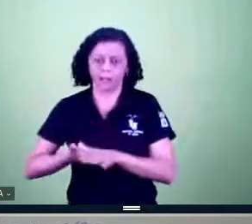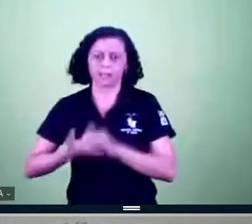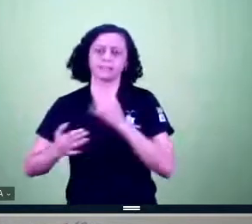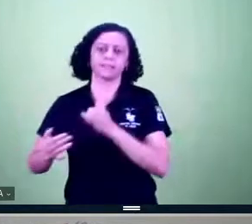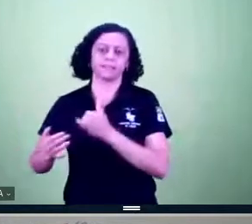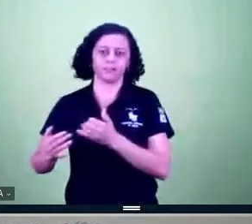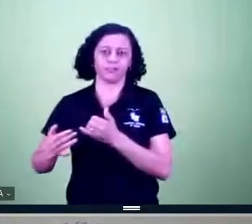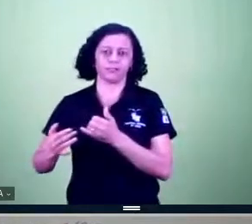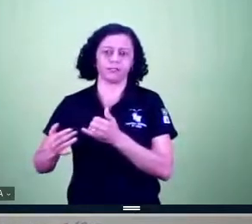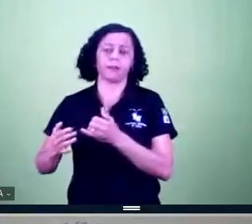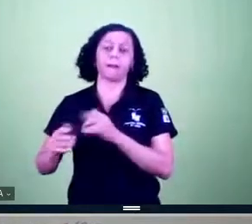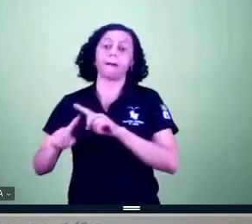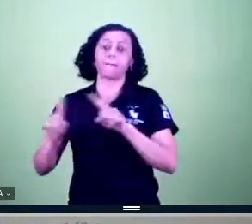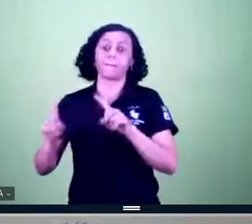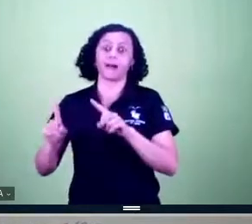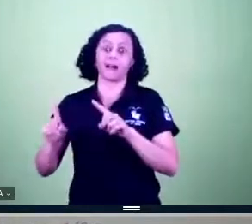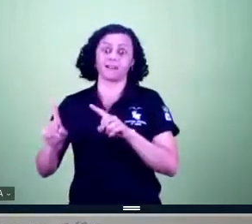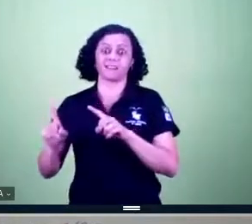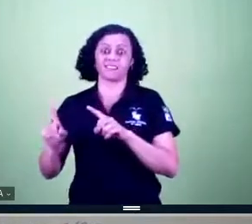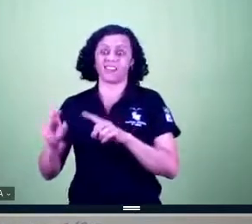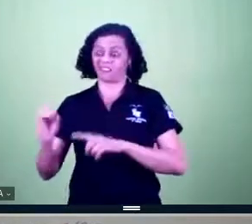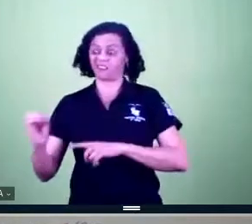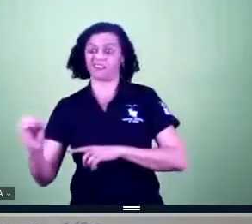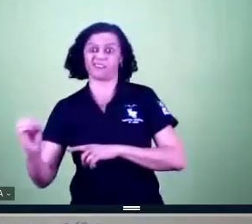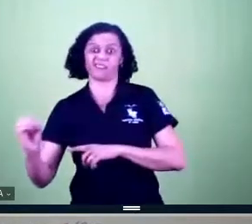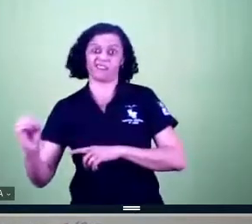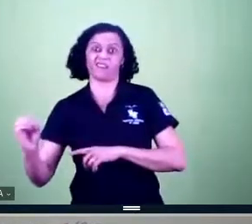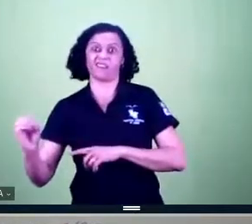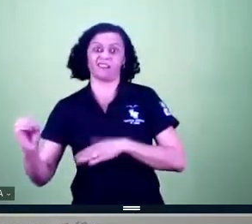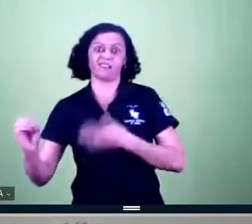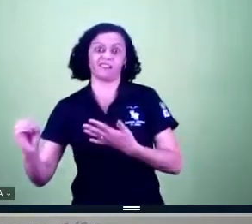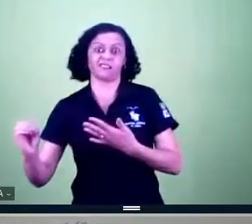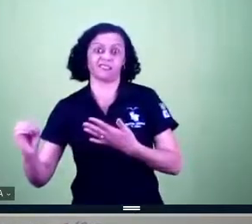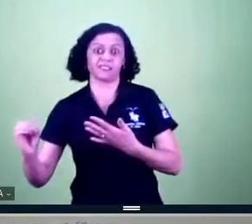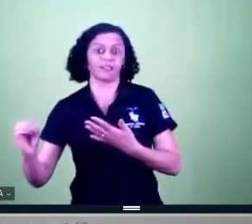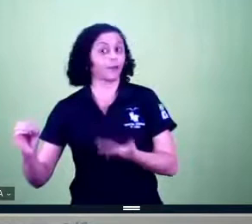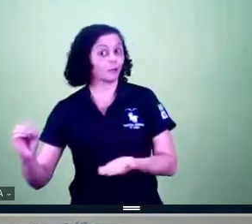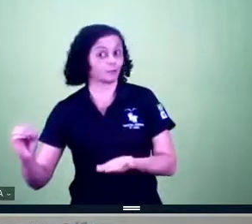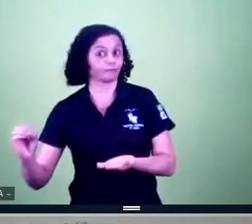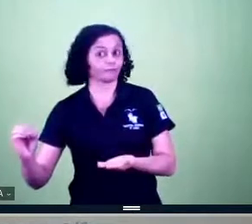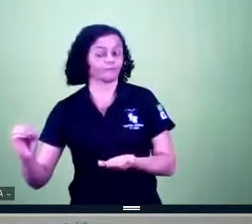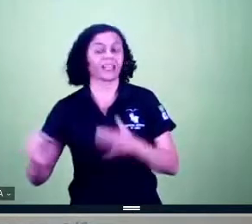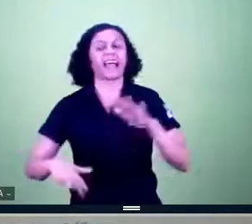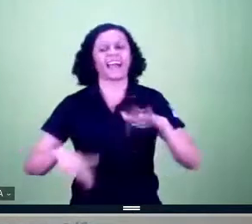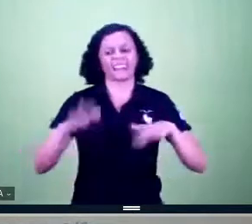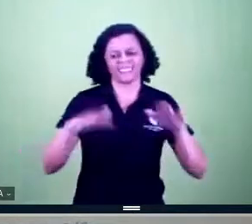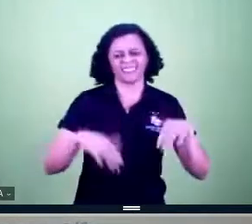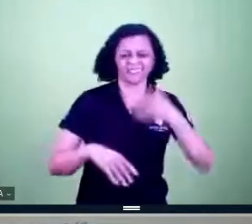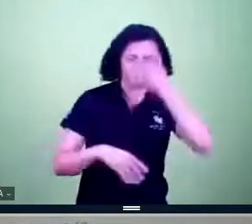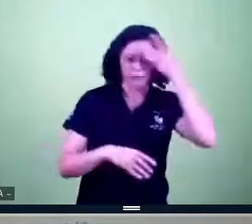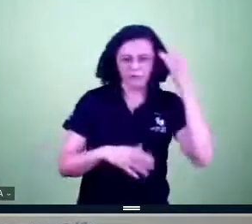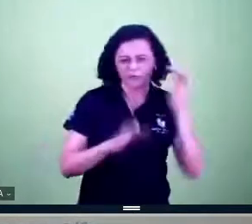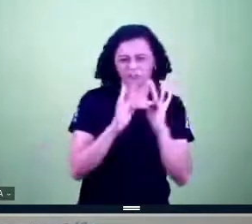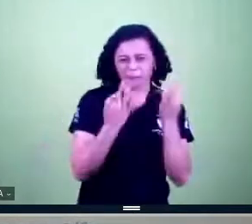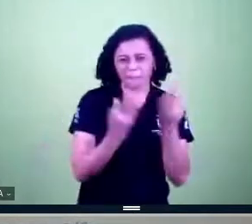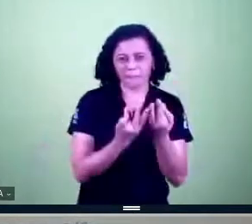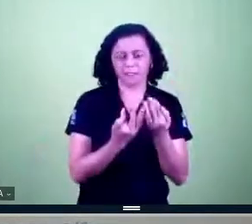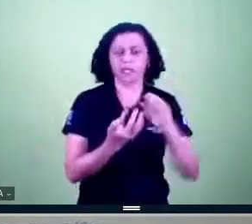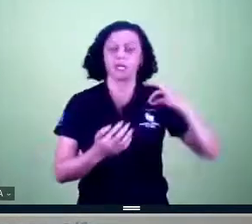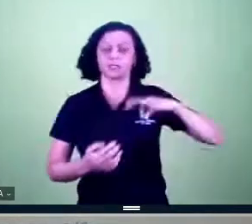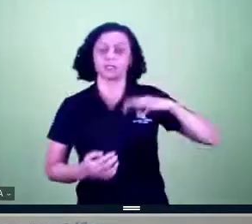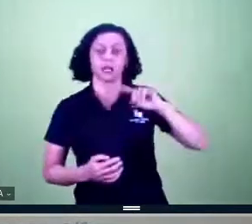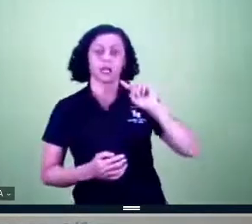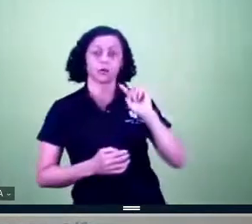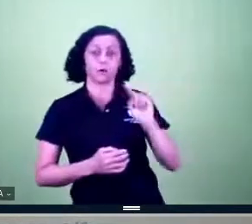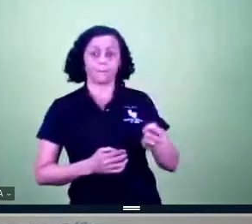no vermelho, né? Diferente de muita realidade das famílias, que às vezes você ganha 1.000 e gasta 2.000, gasta 1.500, aqui não tem